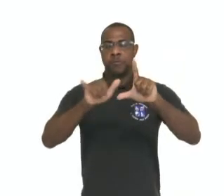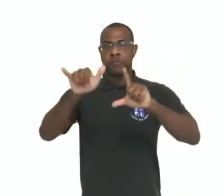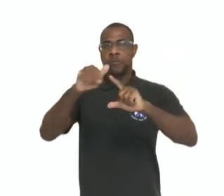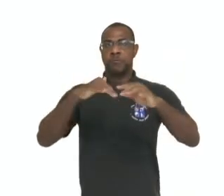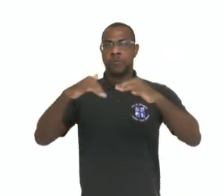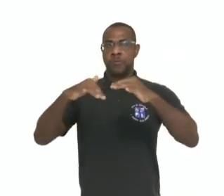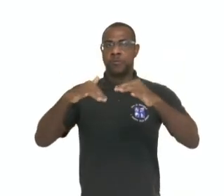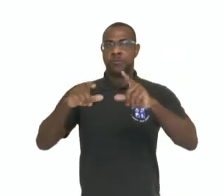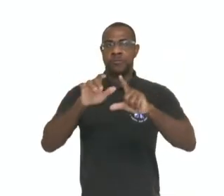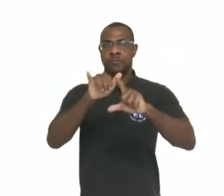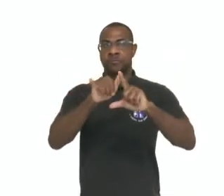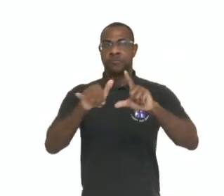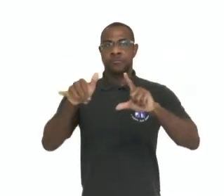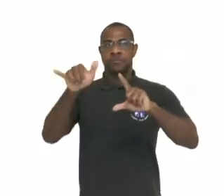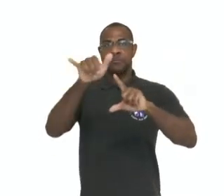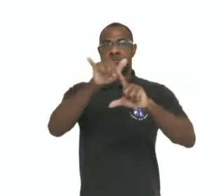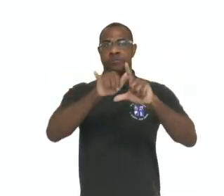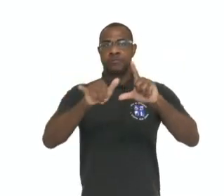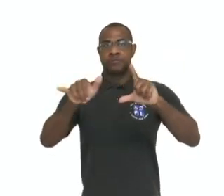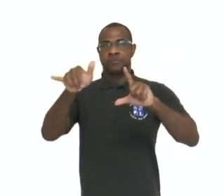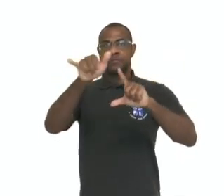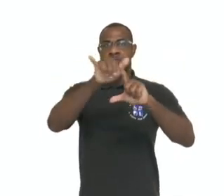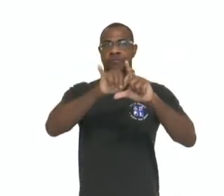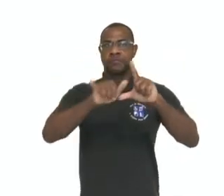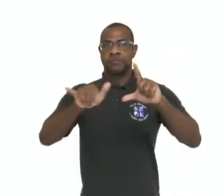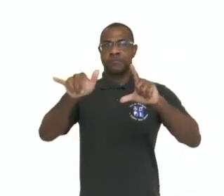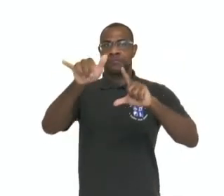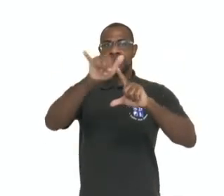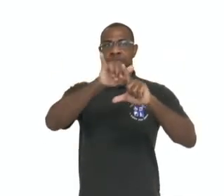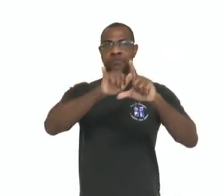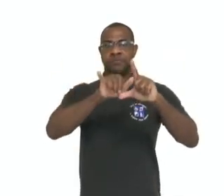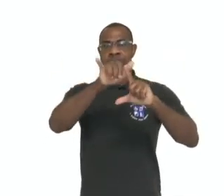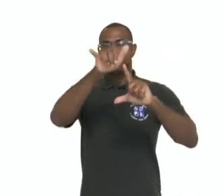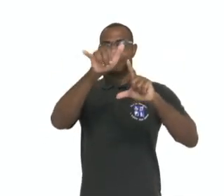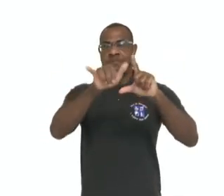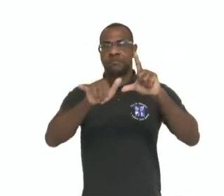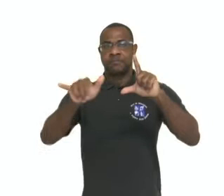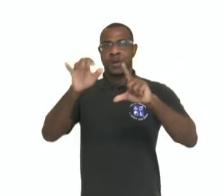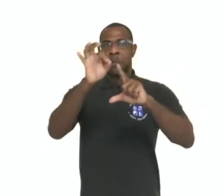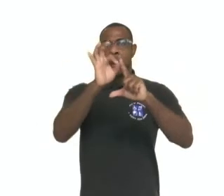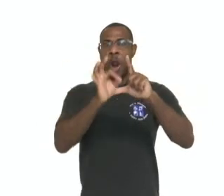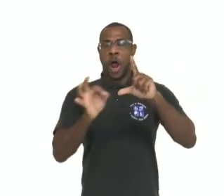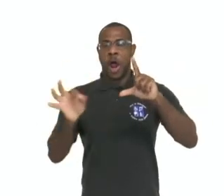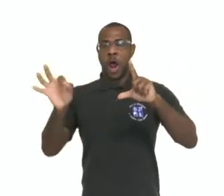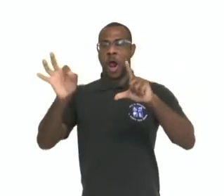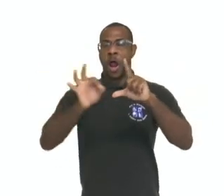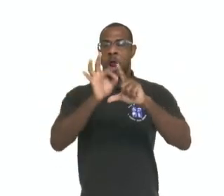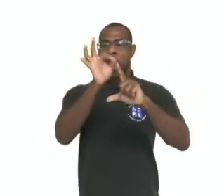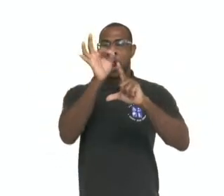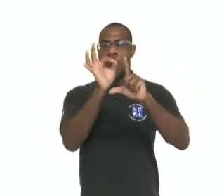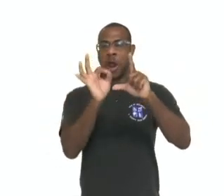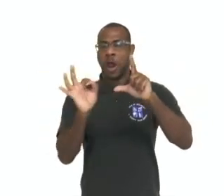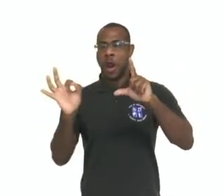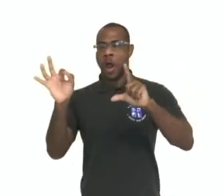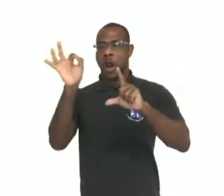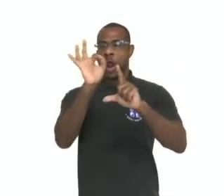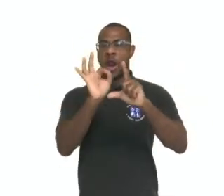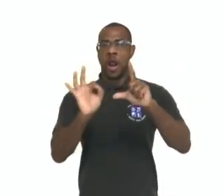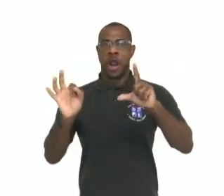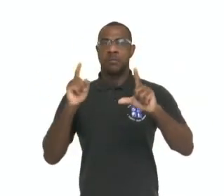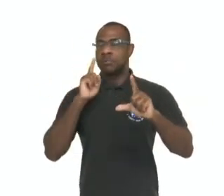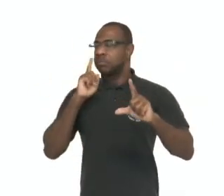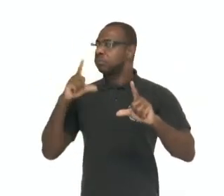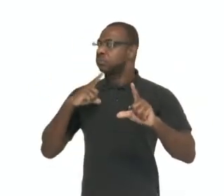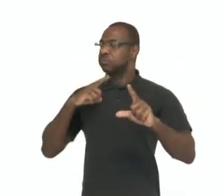movimentam-se em todas as direções, como a gente está observando aqui, ó, movimento desordenado, né? Muito bem. Em